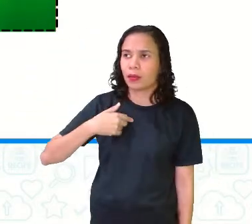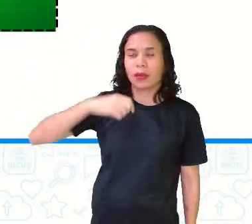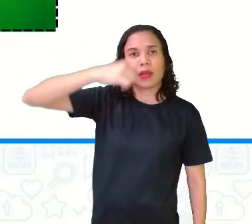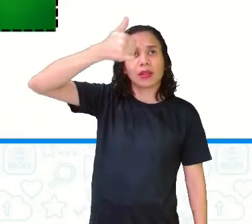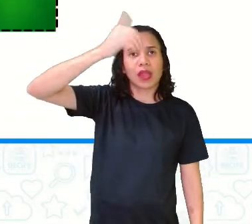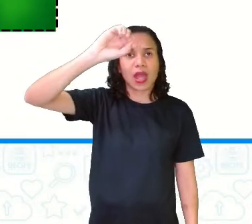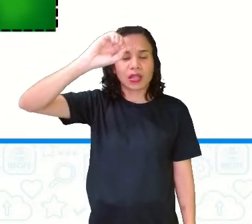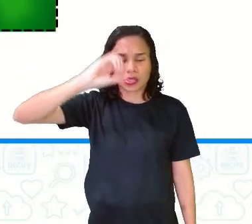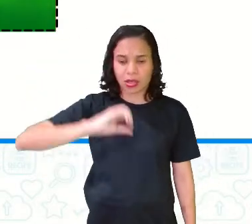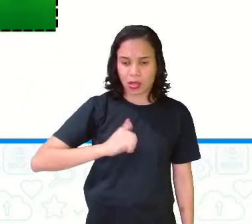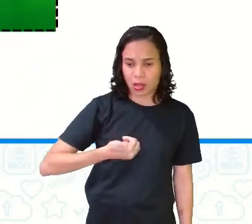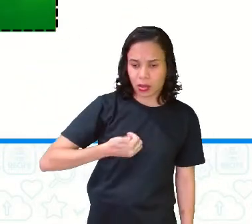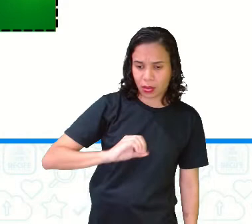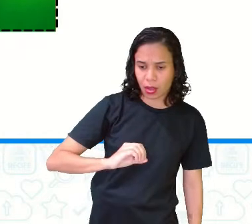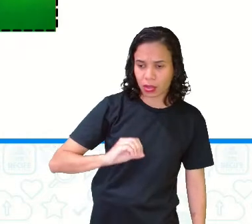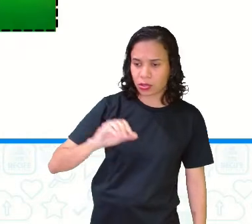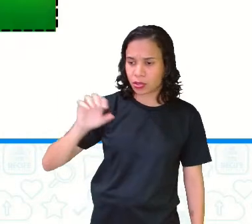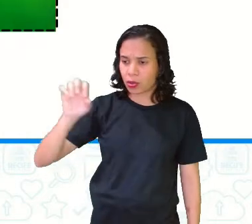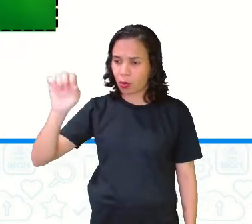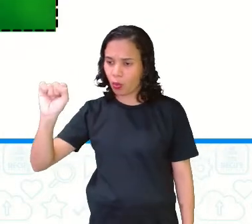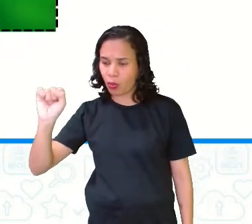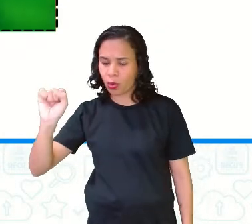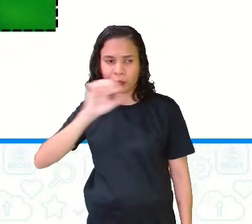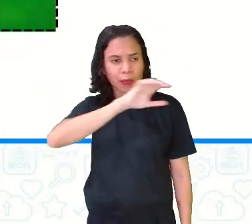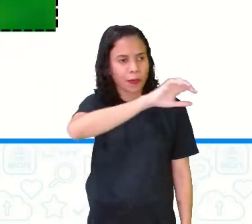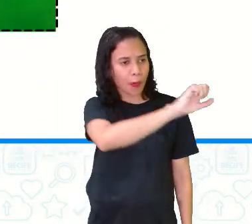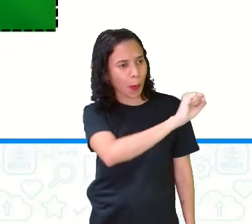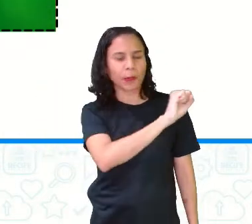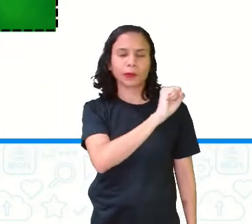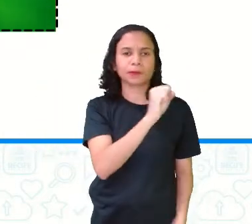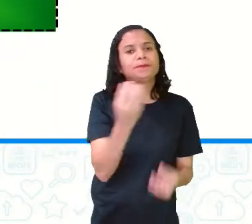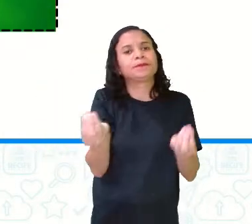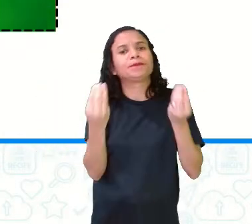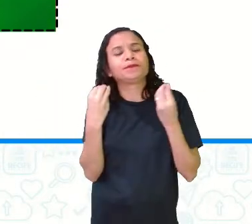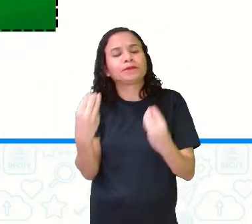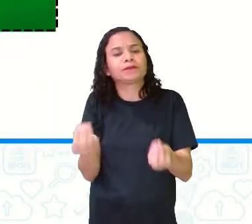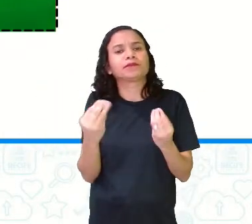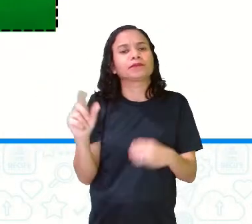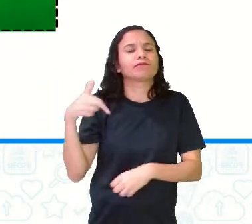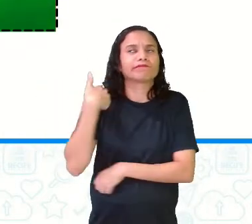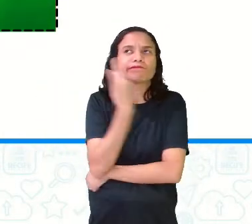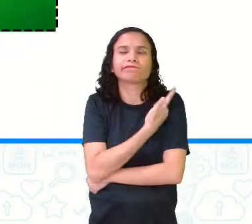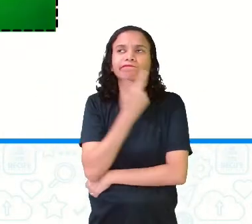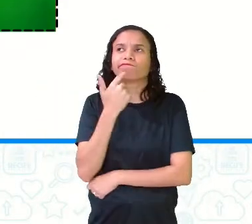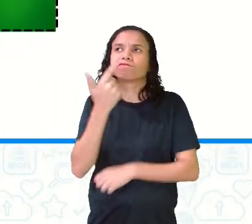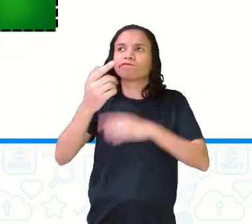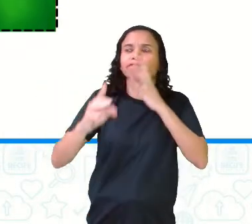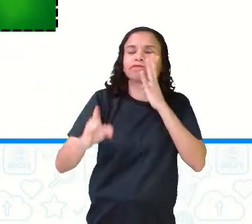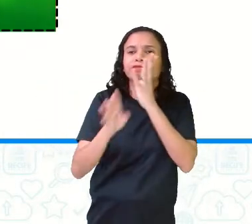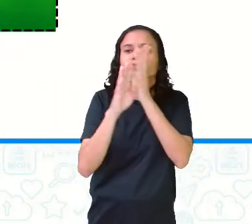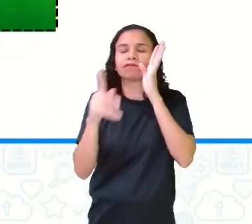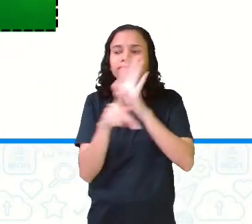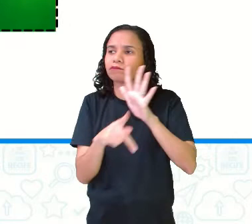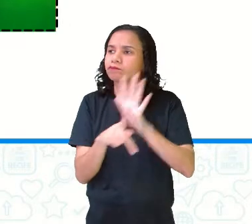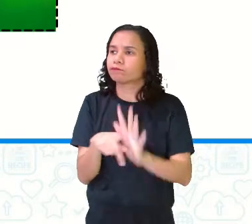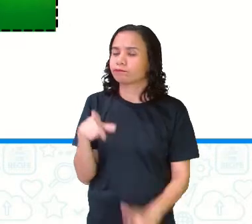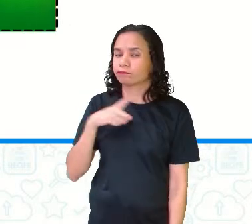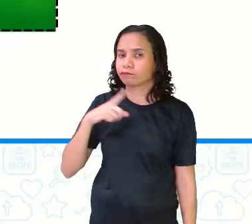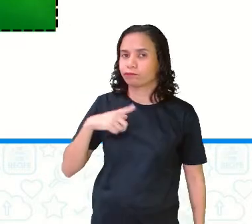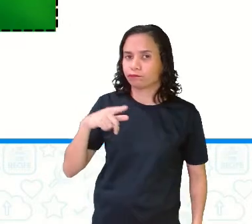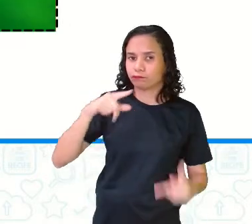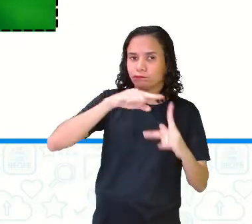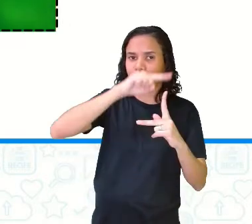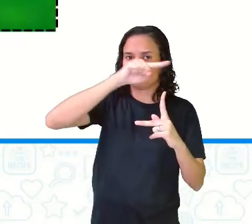com 10 centímetros e lado com 8 centímetros. Como é que a gente vai fazer? Como a gente acha o perímetro